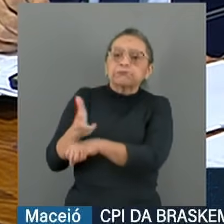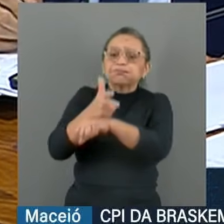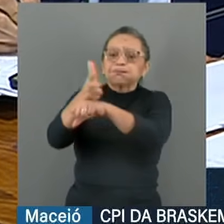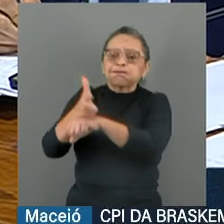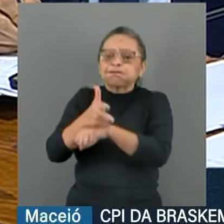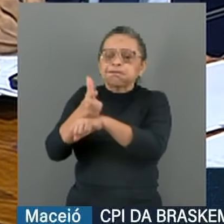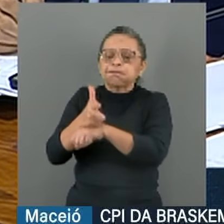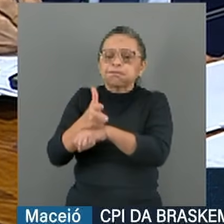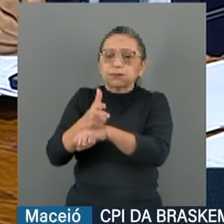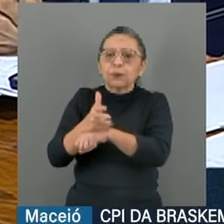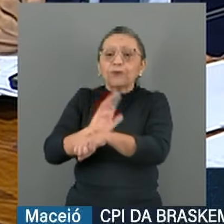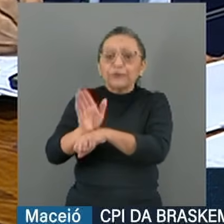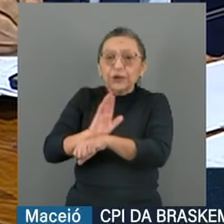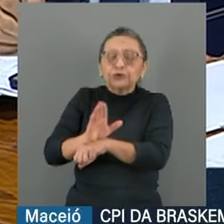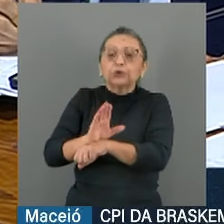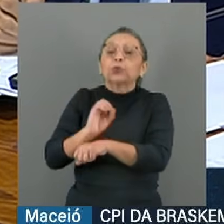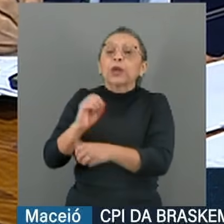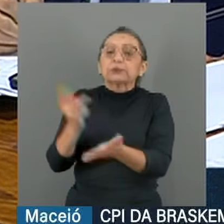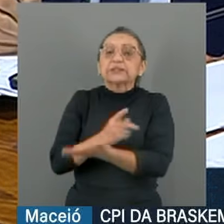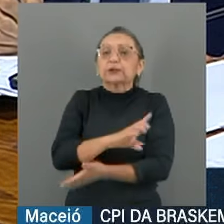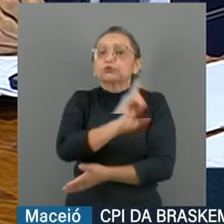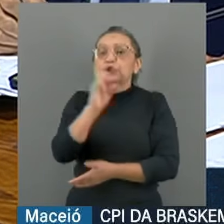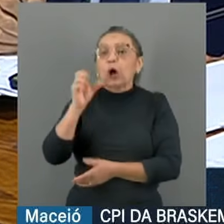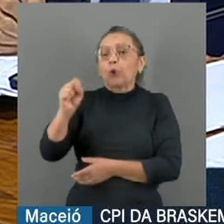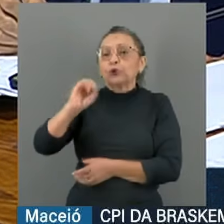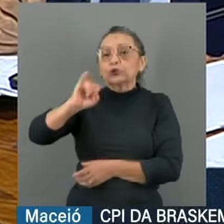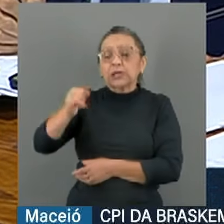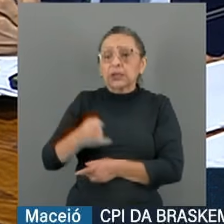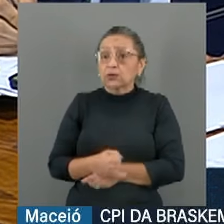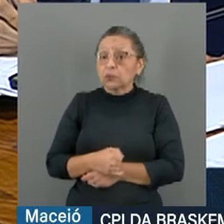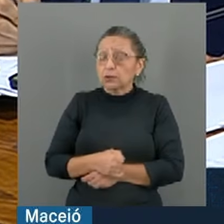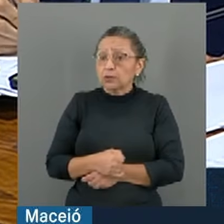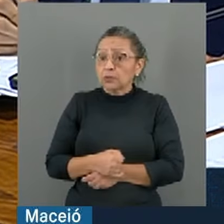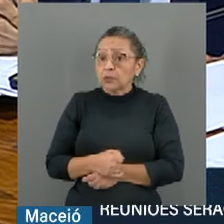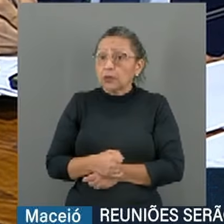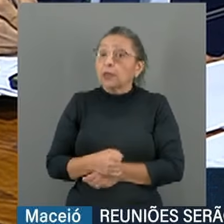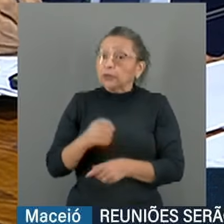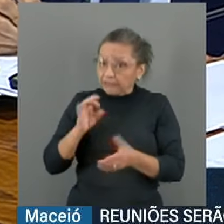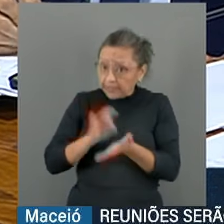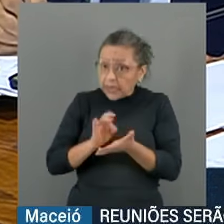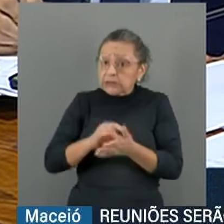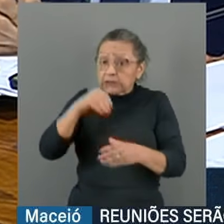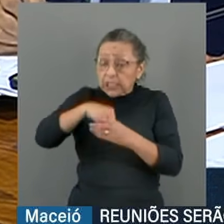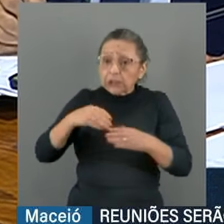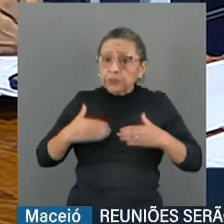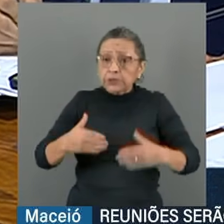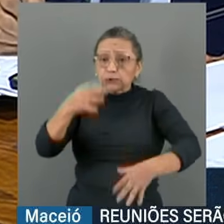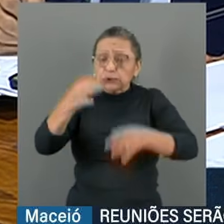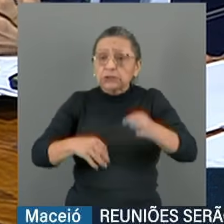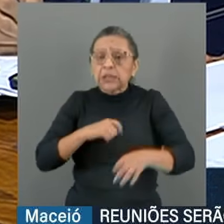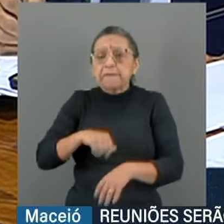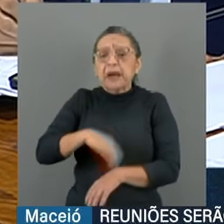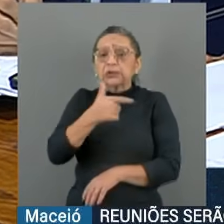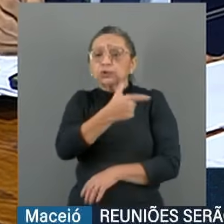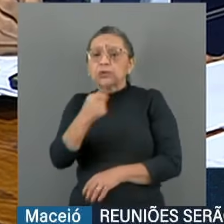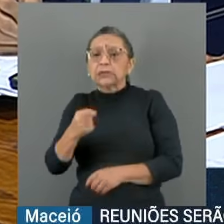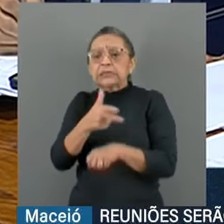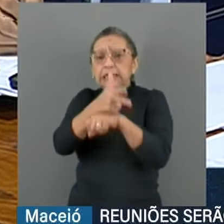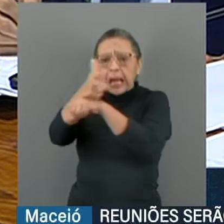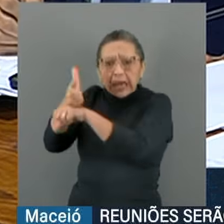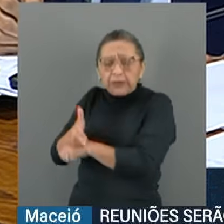Vossa Excelência. Mais de 200 câmaras, apenas 4 foram apresentadas. E Vossa Excelência, de uma forma jocosa, disse que não